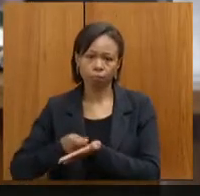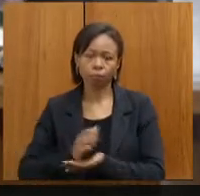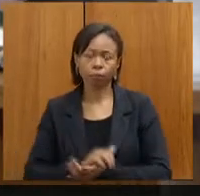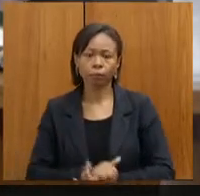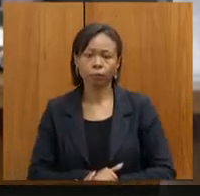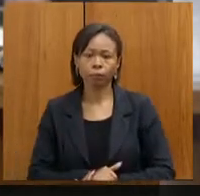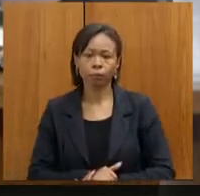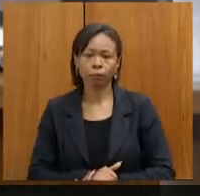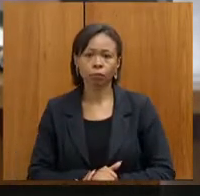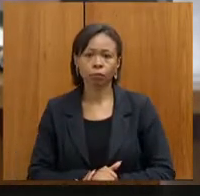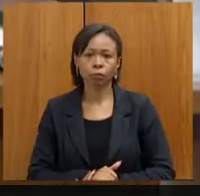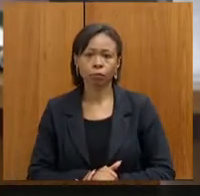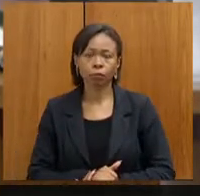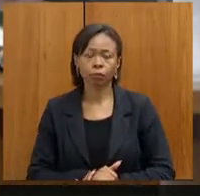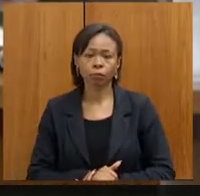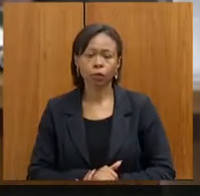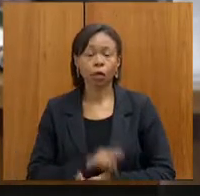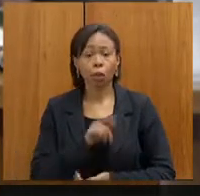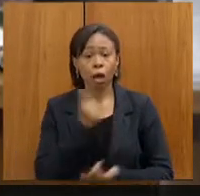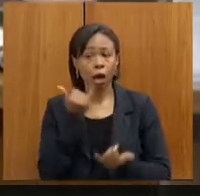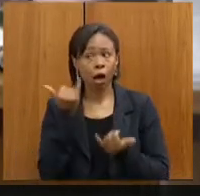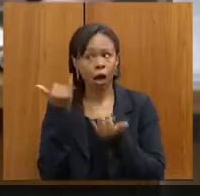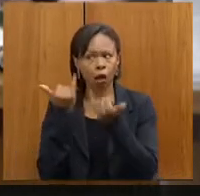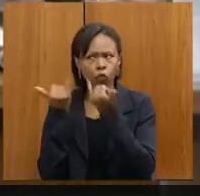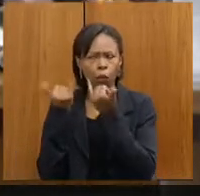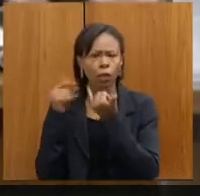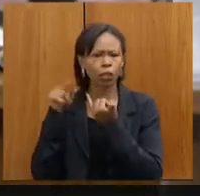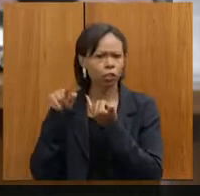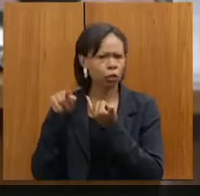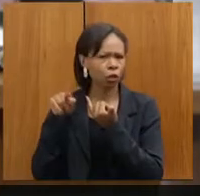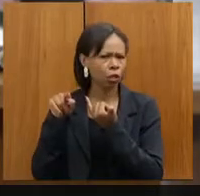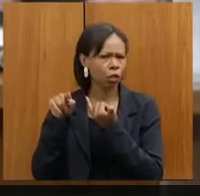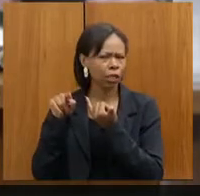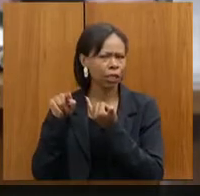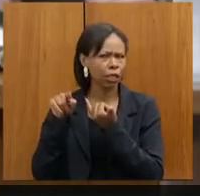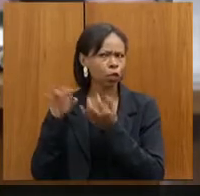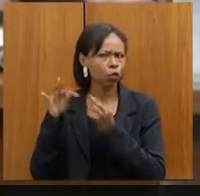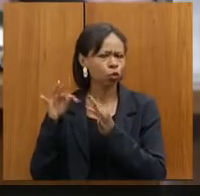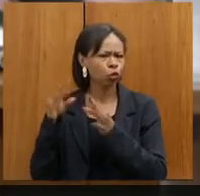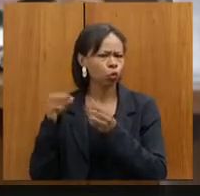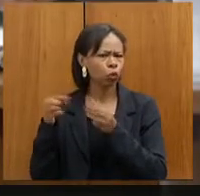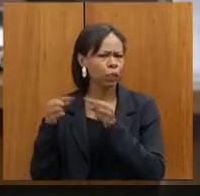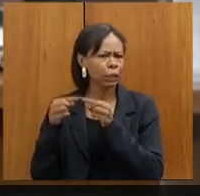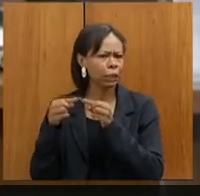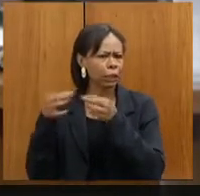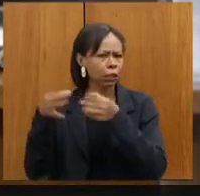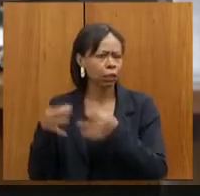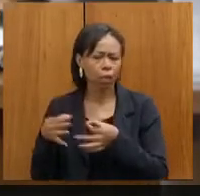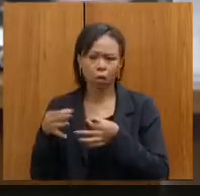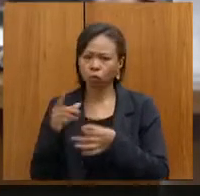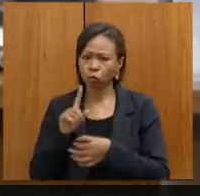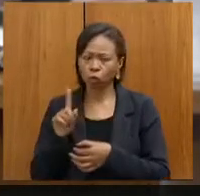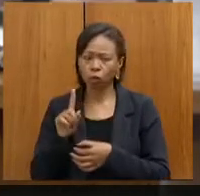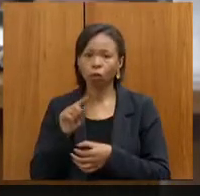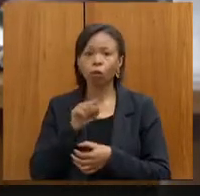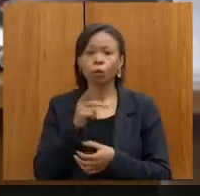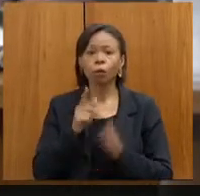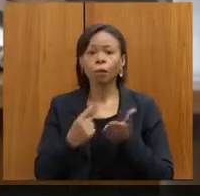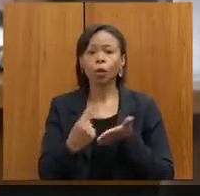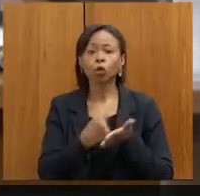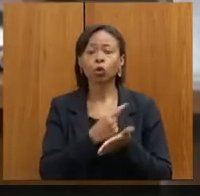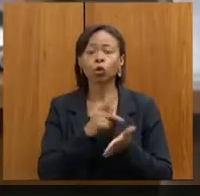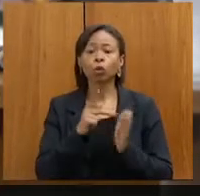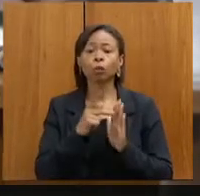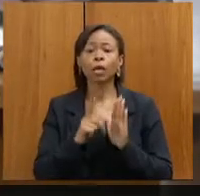então não necessariamente aquela informação ali ela reflete todo o movimento só me perguntou quanto do pl